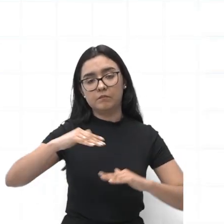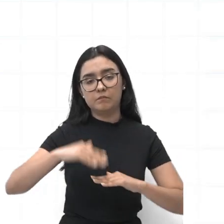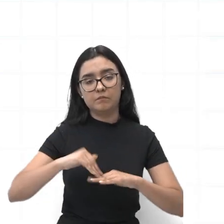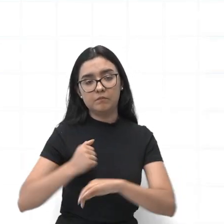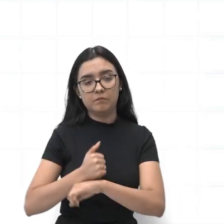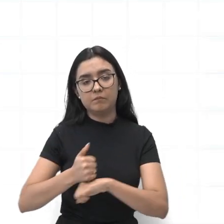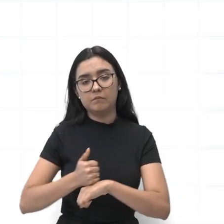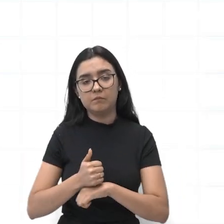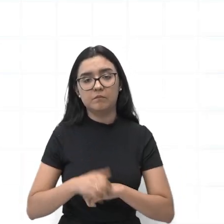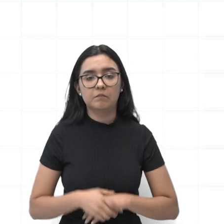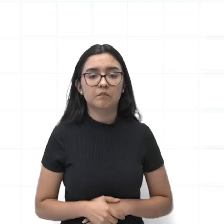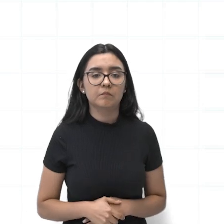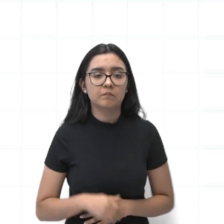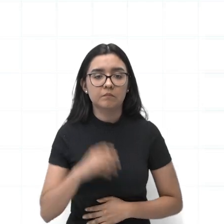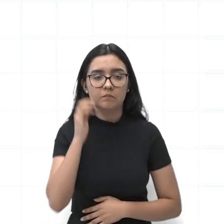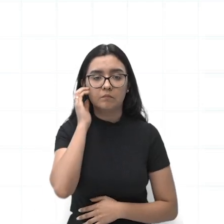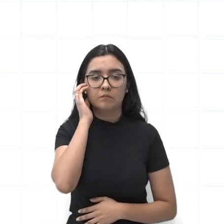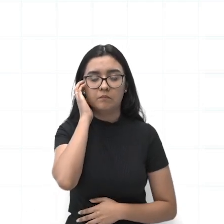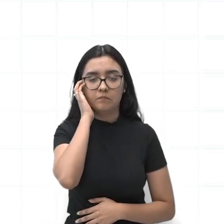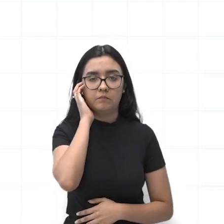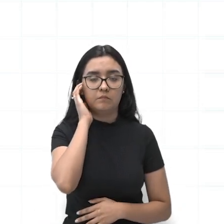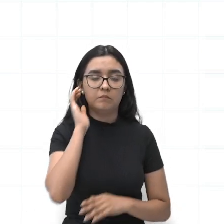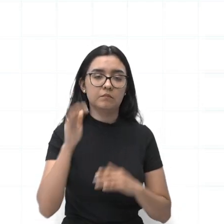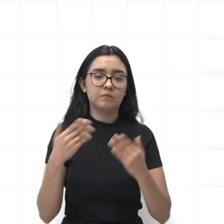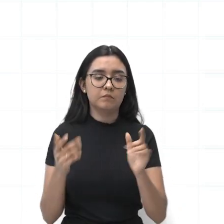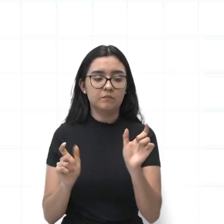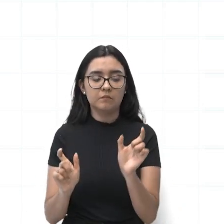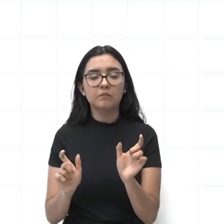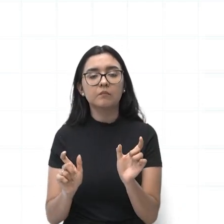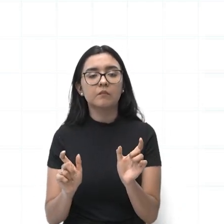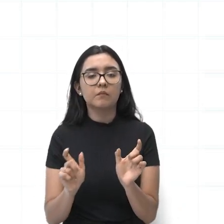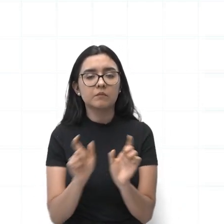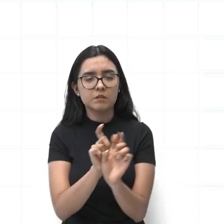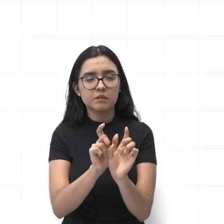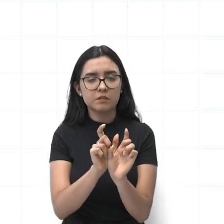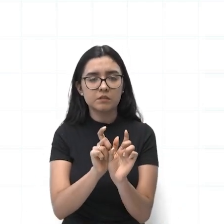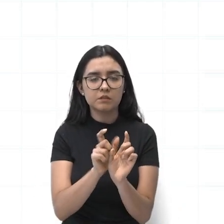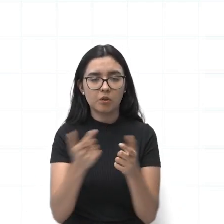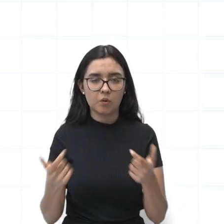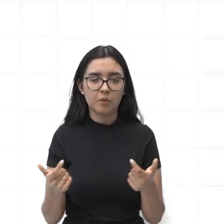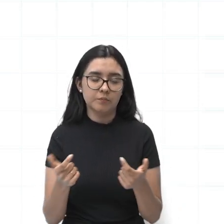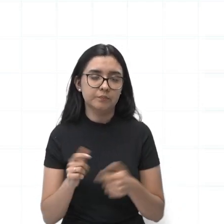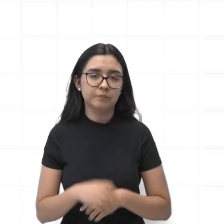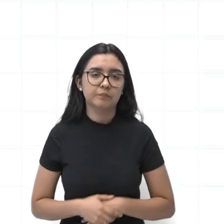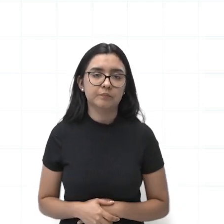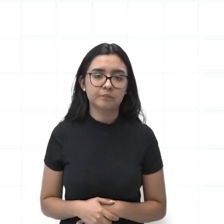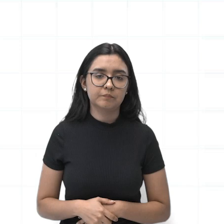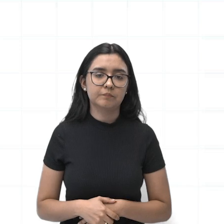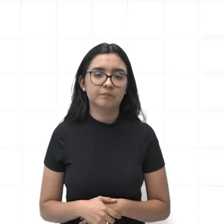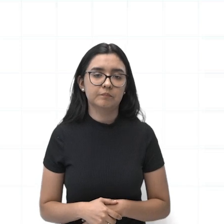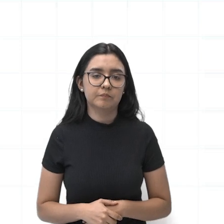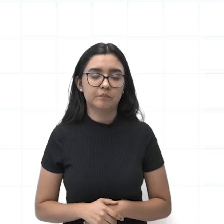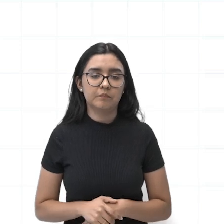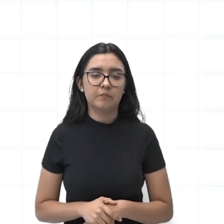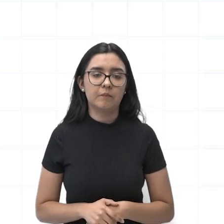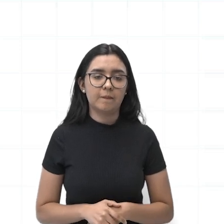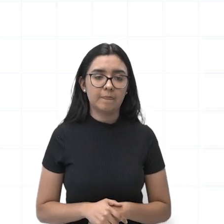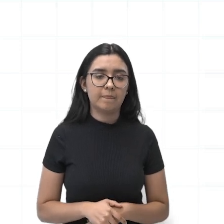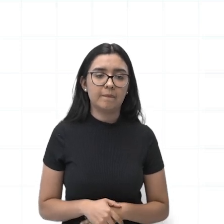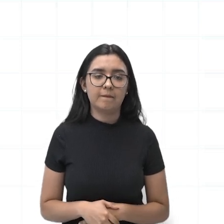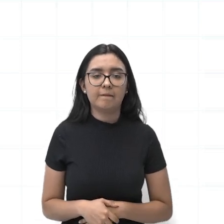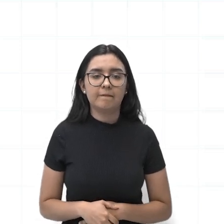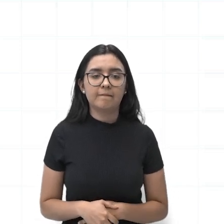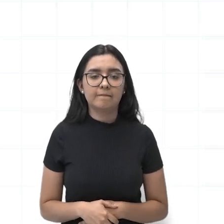Jobs, professions, occupations. Basicamente, gente, são palavras sinônimas, tá? Que dizem basicamente a mesma